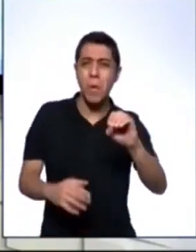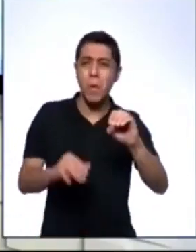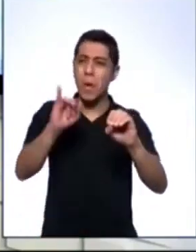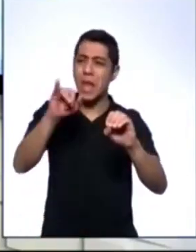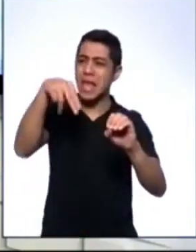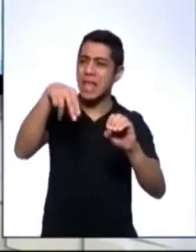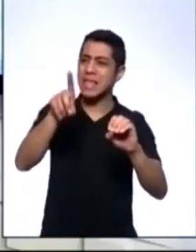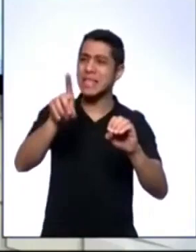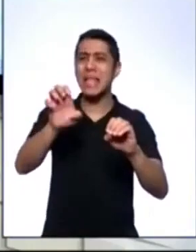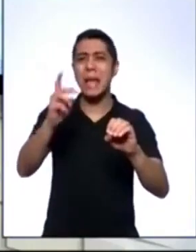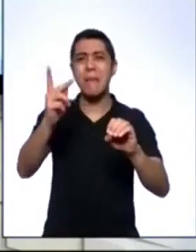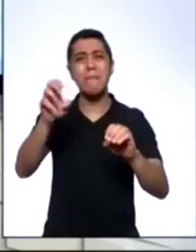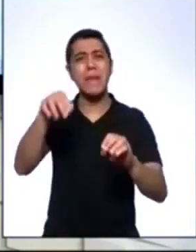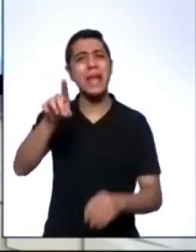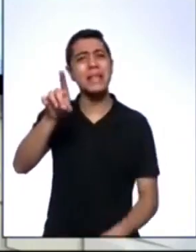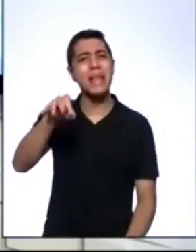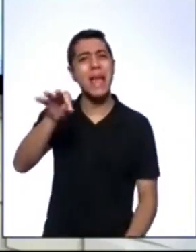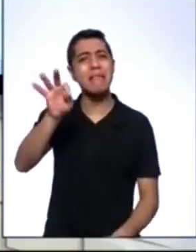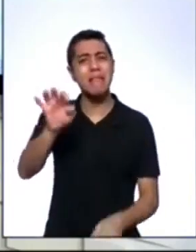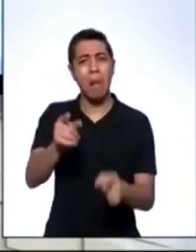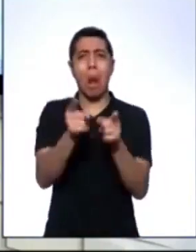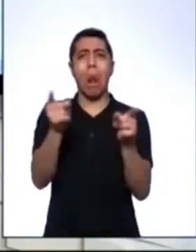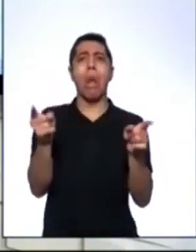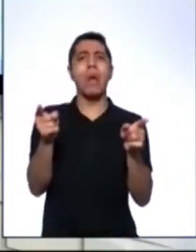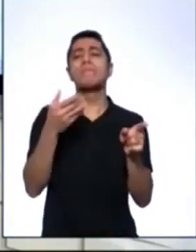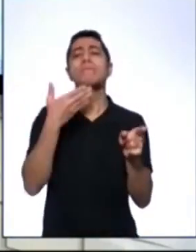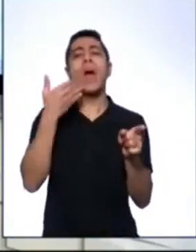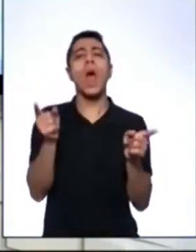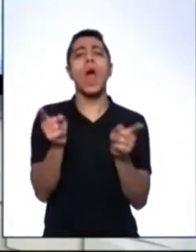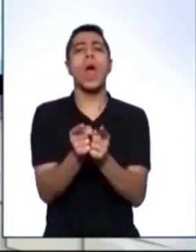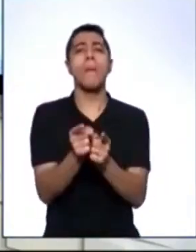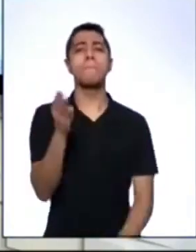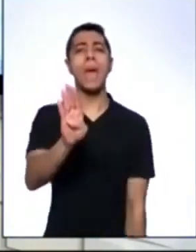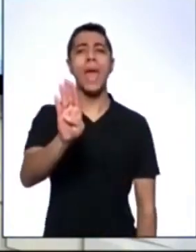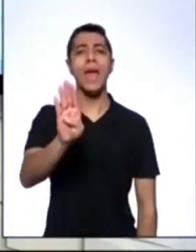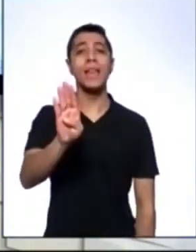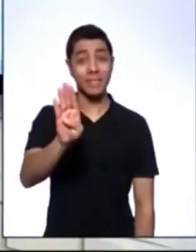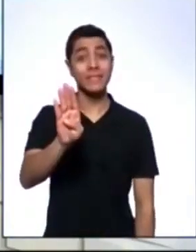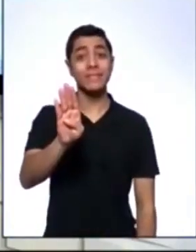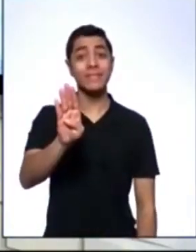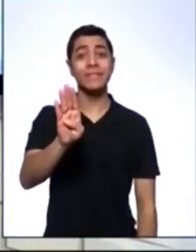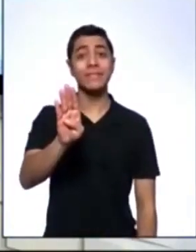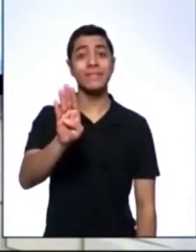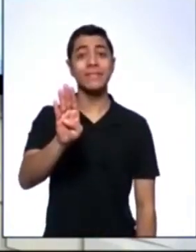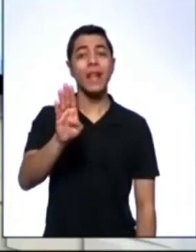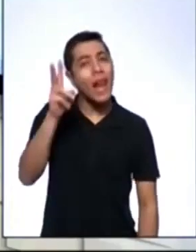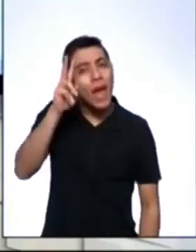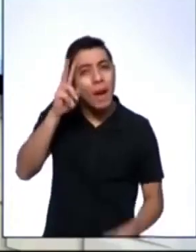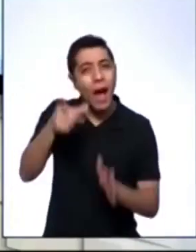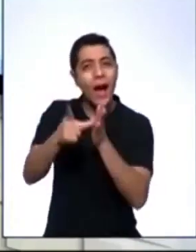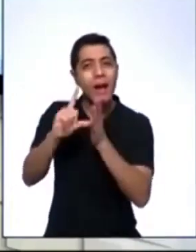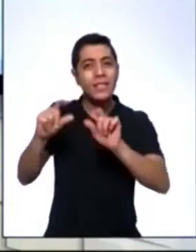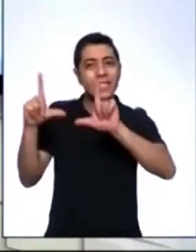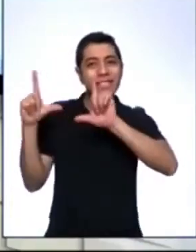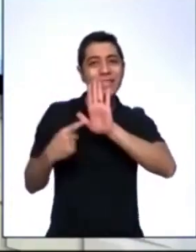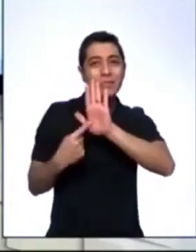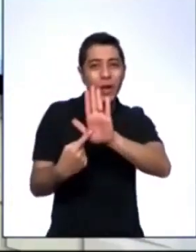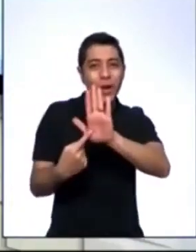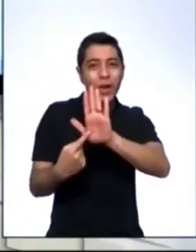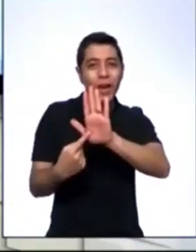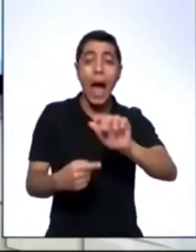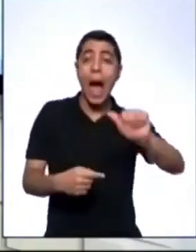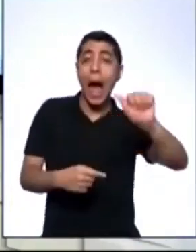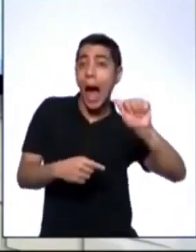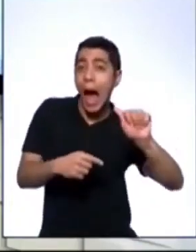de bebê no slide anterior pera aí próximo f de x é a x mais B você falou que eu acho uma